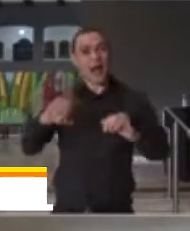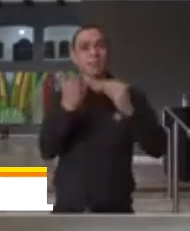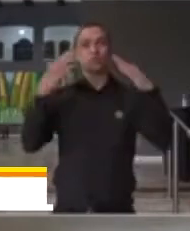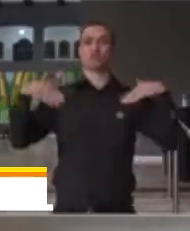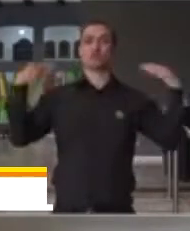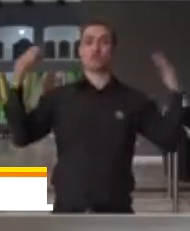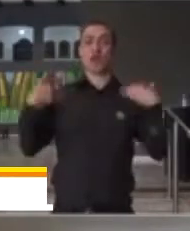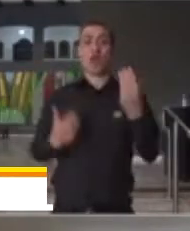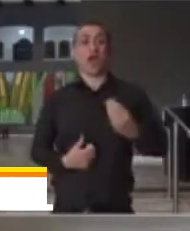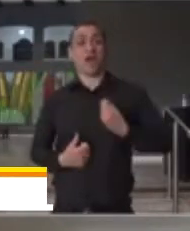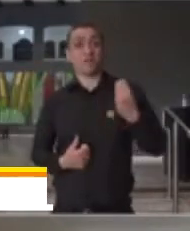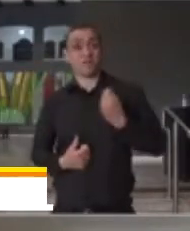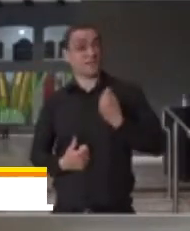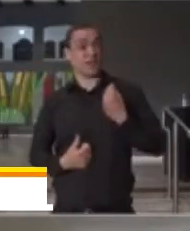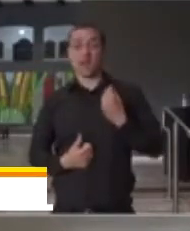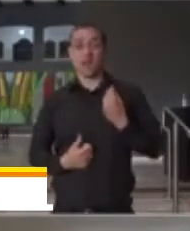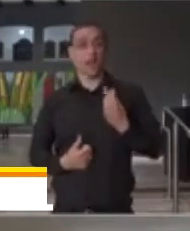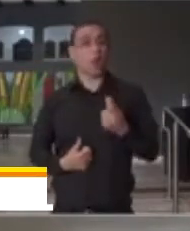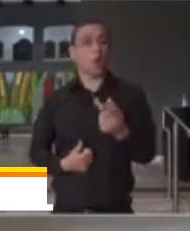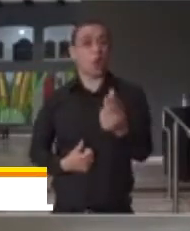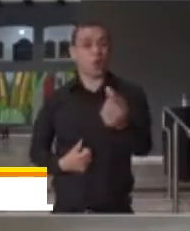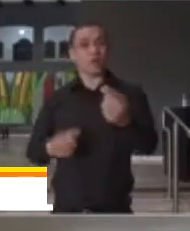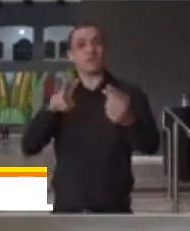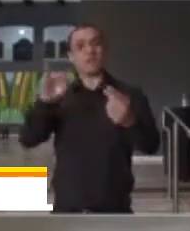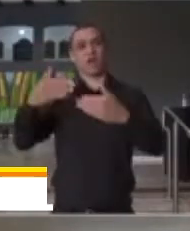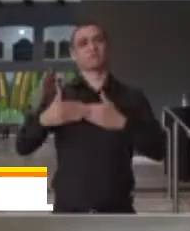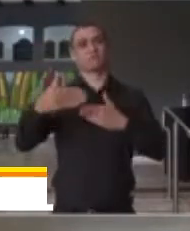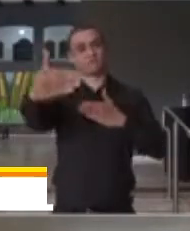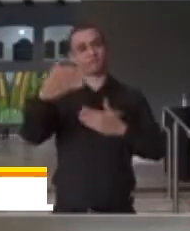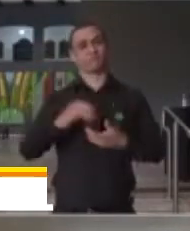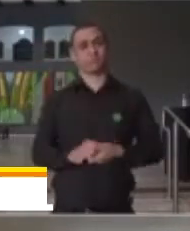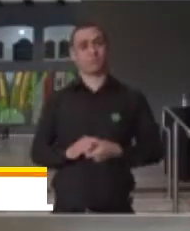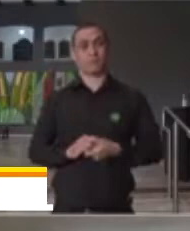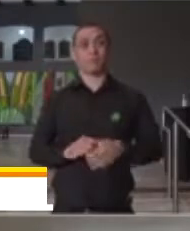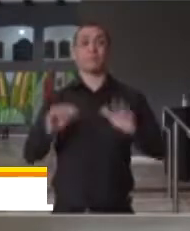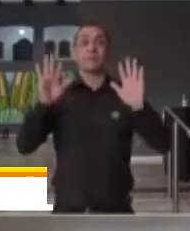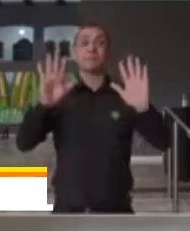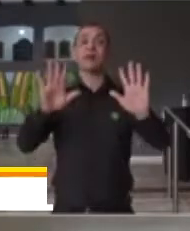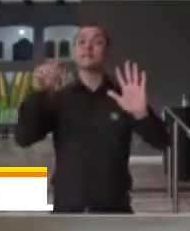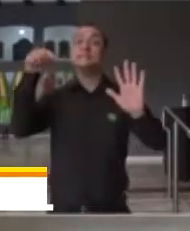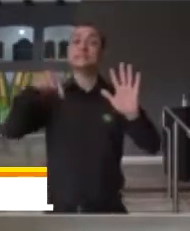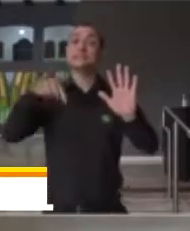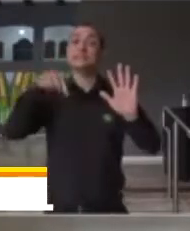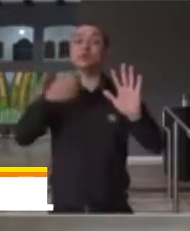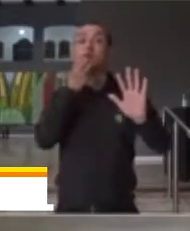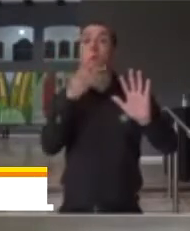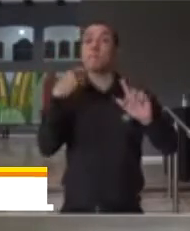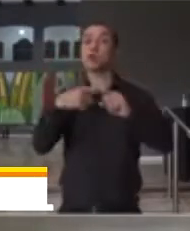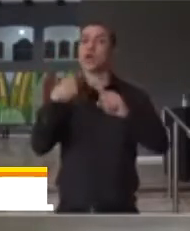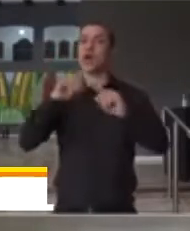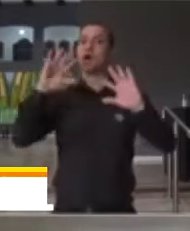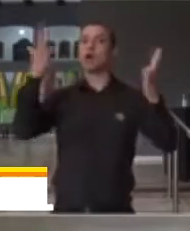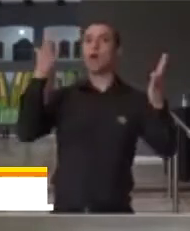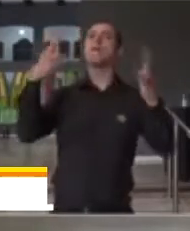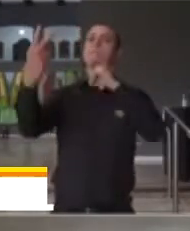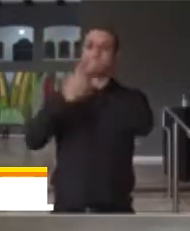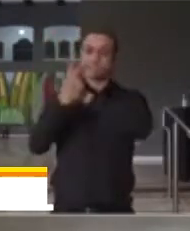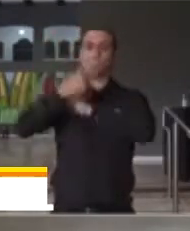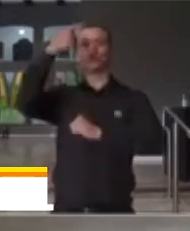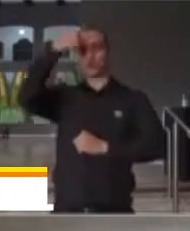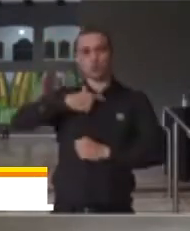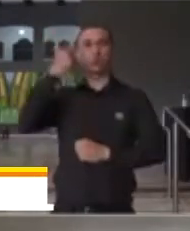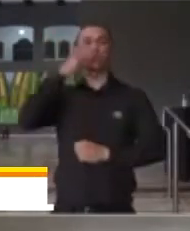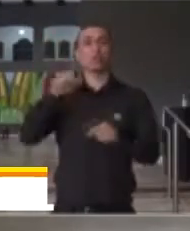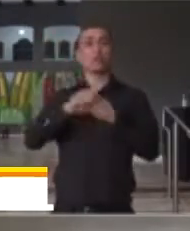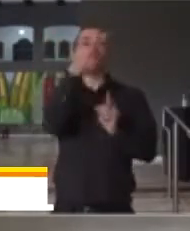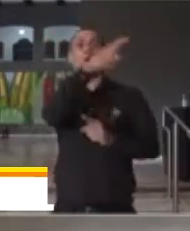a vida e a longa vida que terão pela frente mas estão bem porque se protegeram o que foram